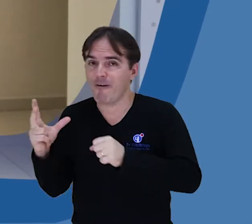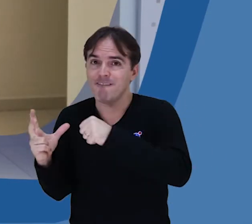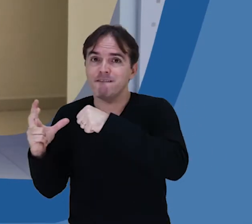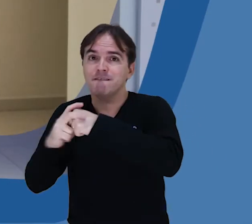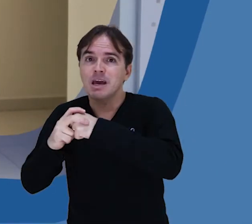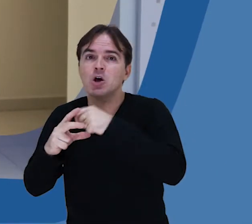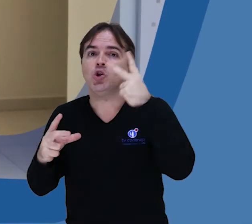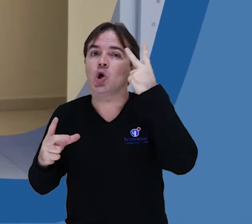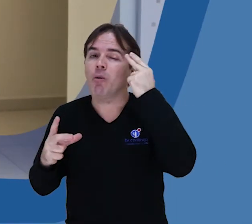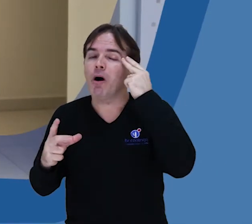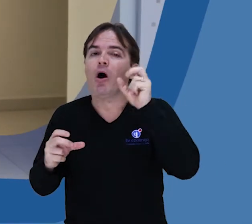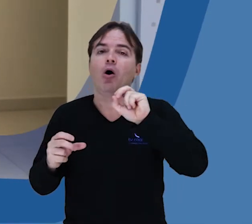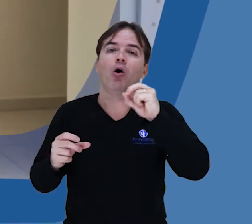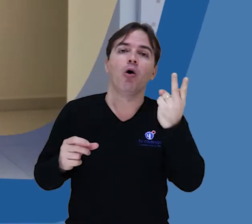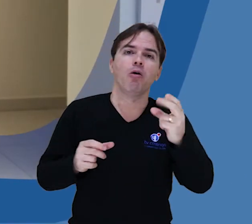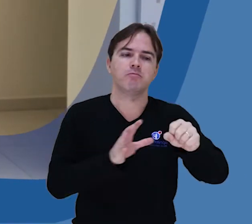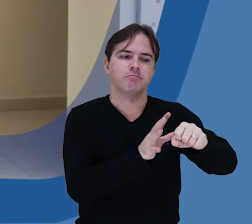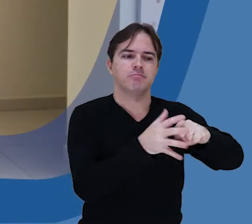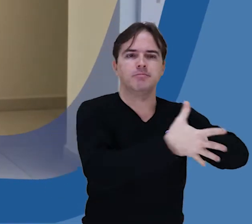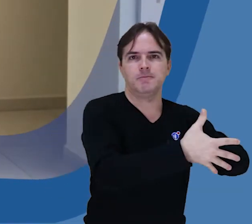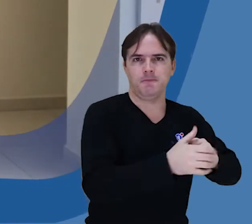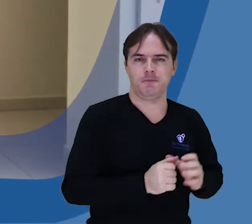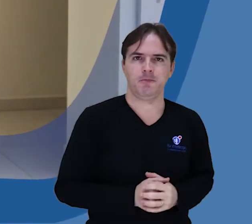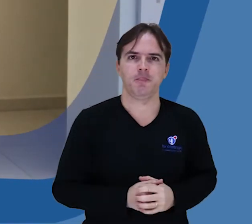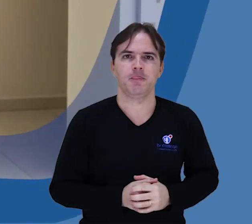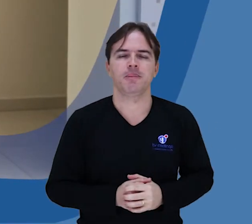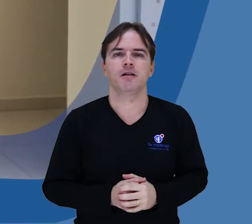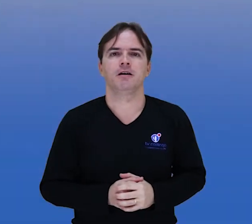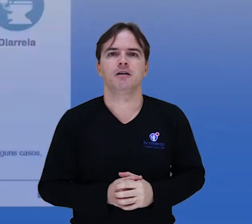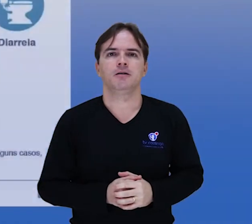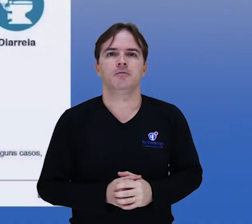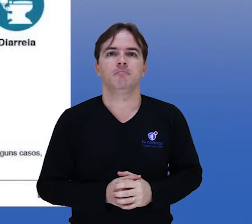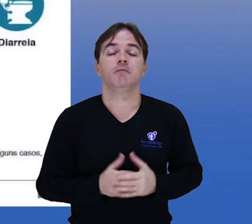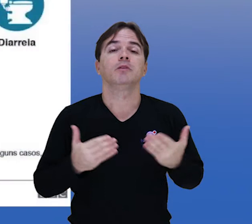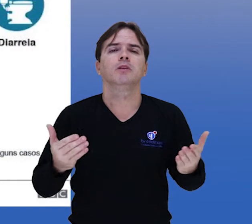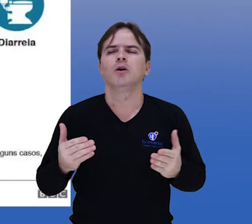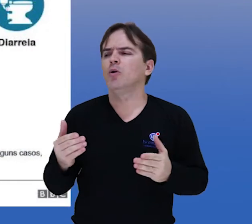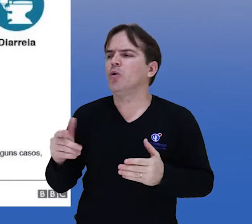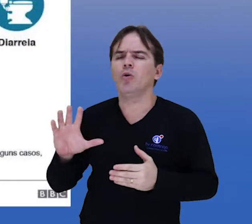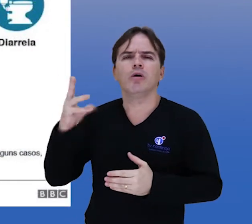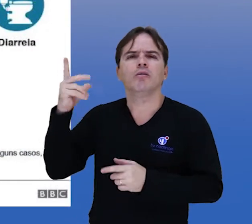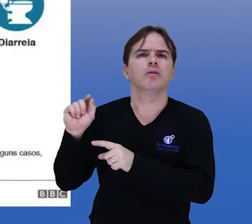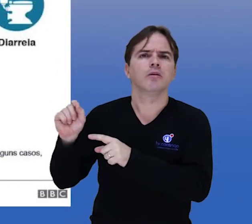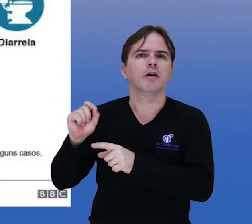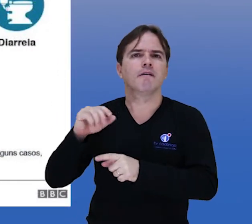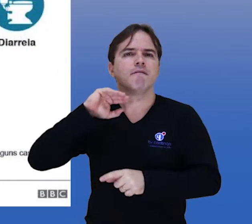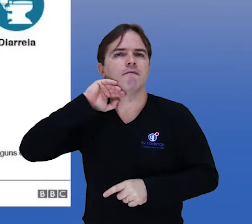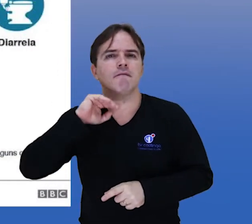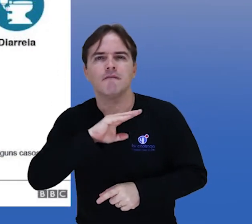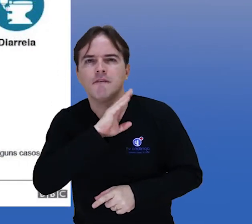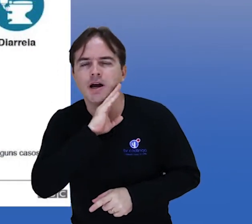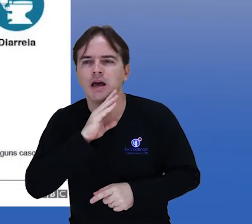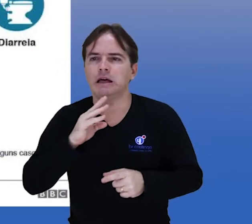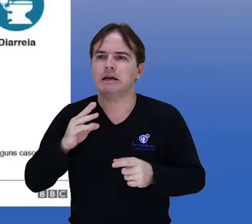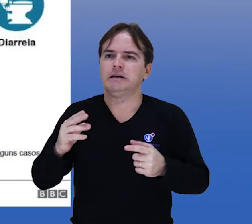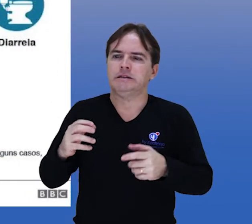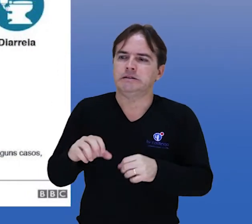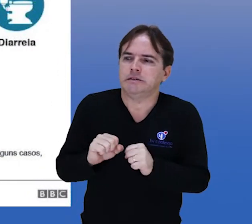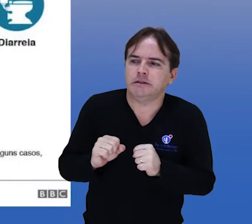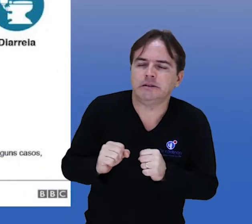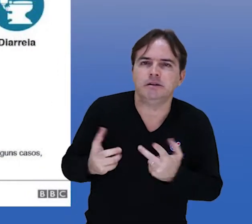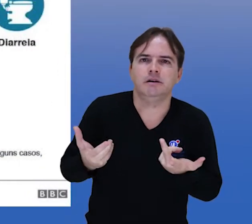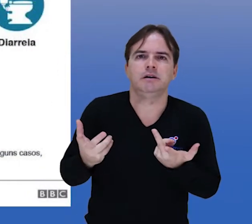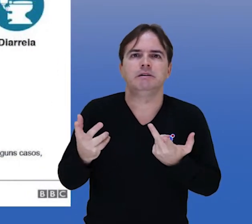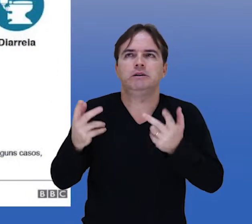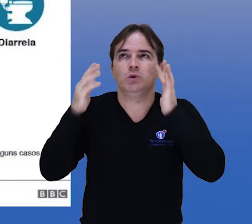são os sintomas mais frequentes dessa doença? Febre, calafrios, tosse, fadiga, cansaço, dores musculares,